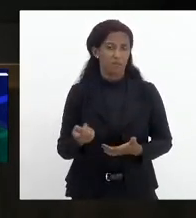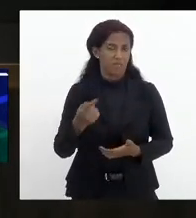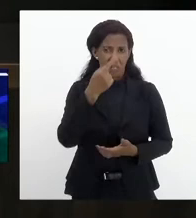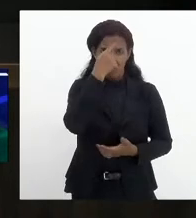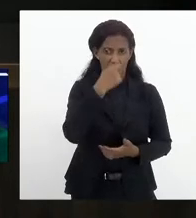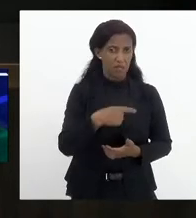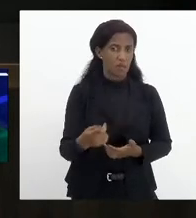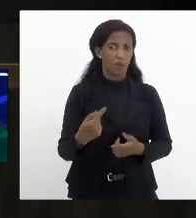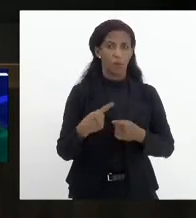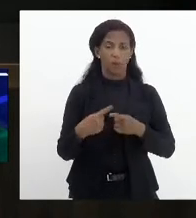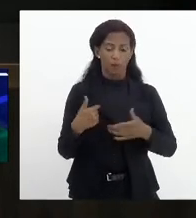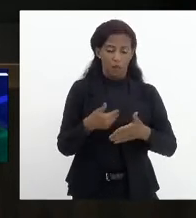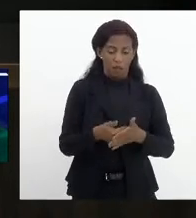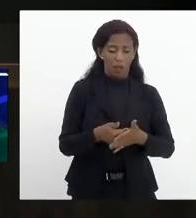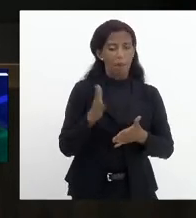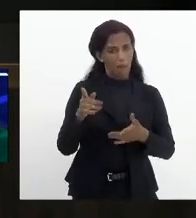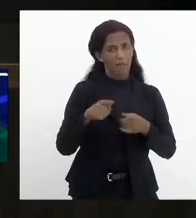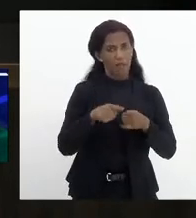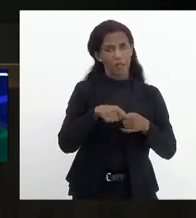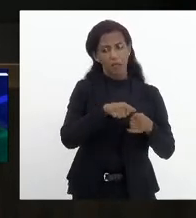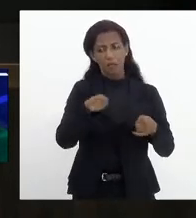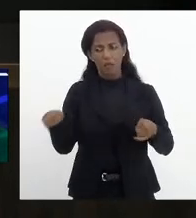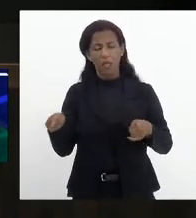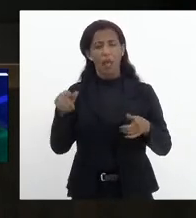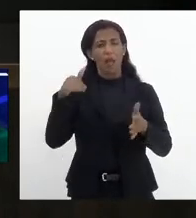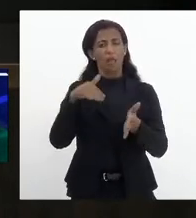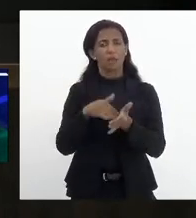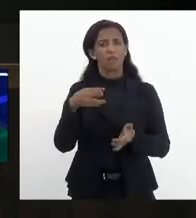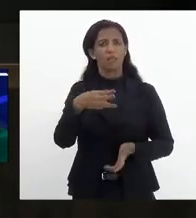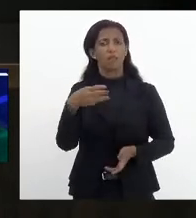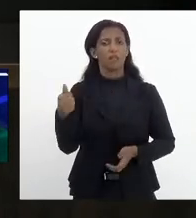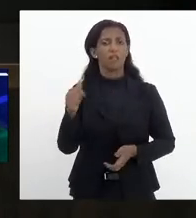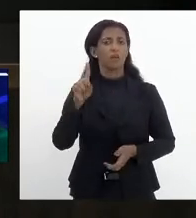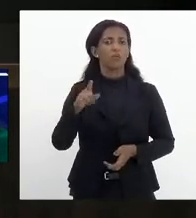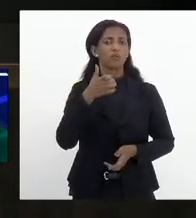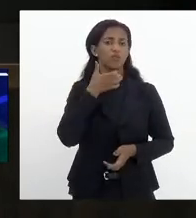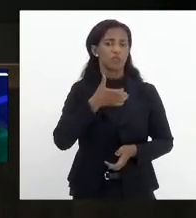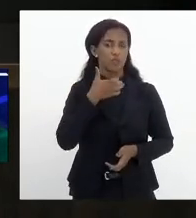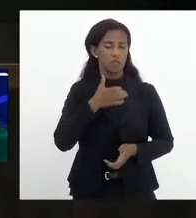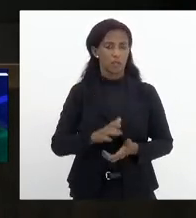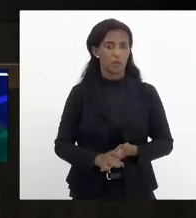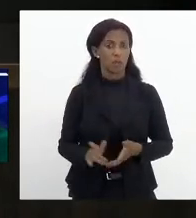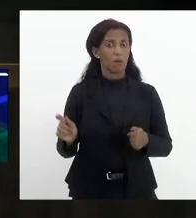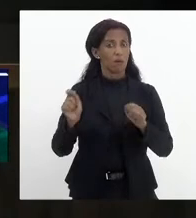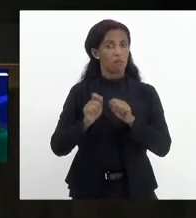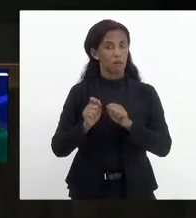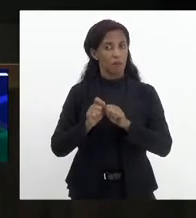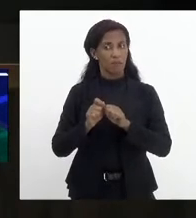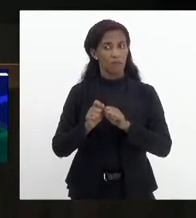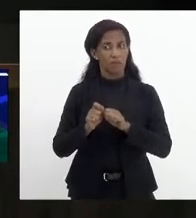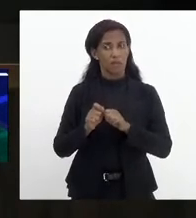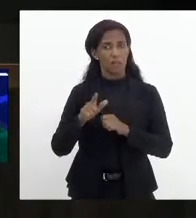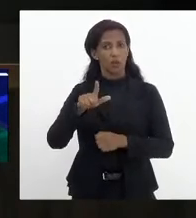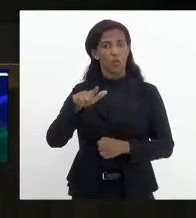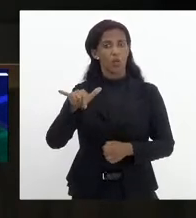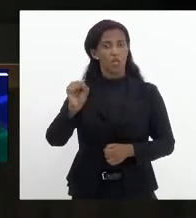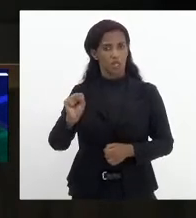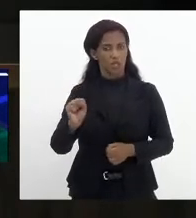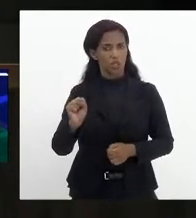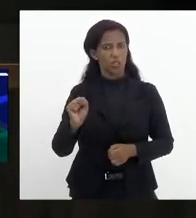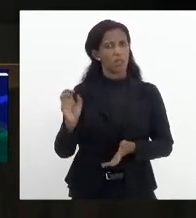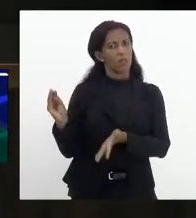porque, mas vamos ter prazo até 31 de dezembro para fazer o checklist das